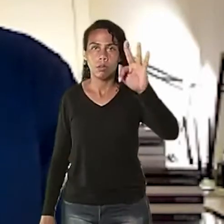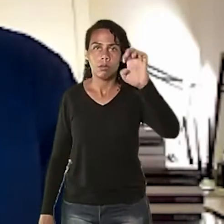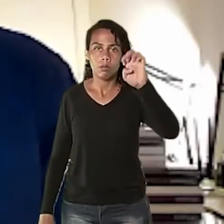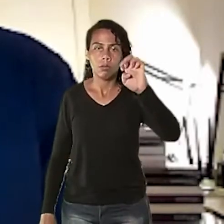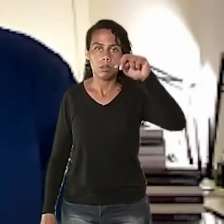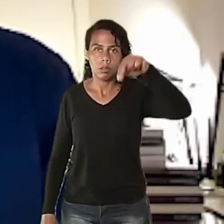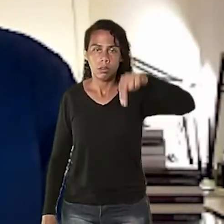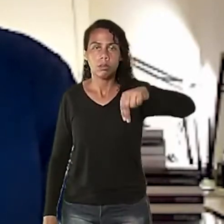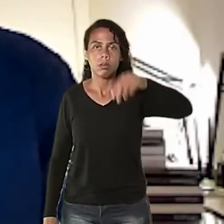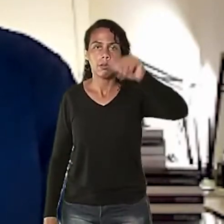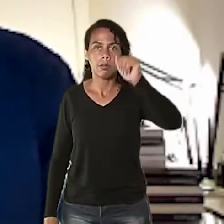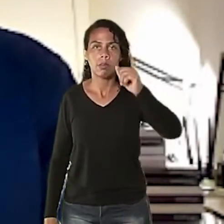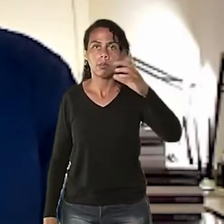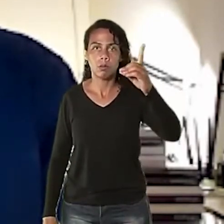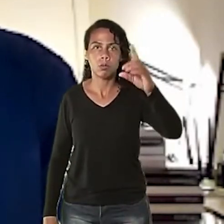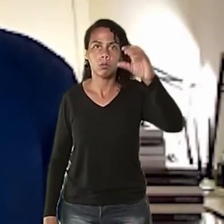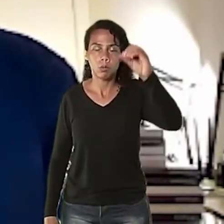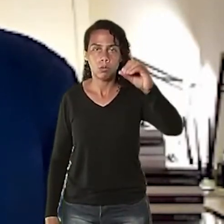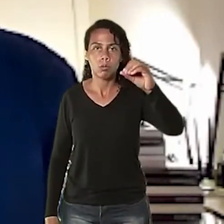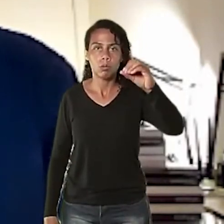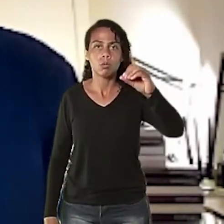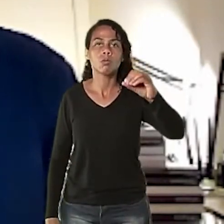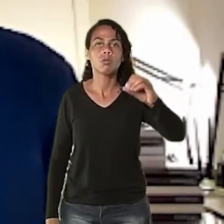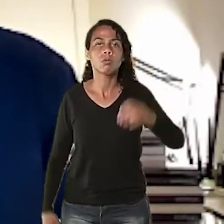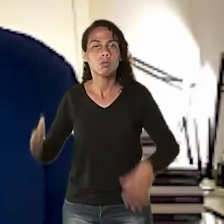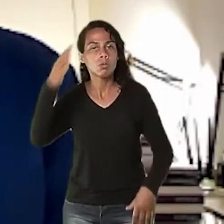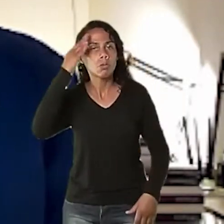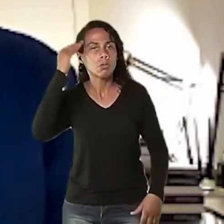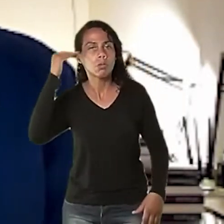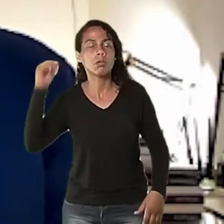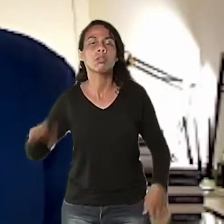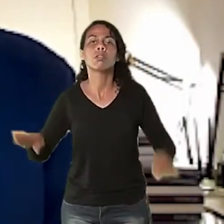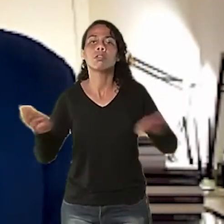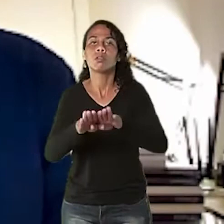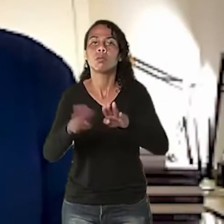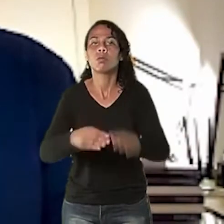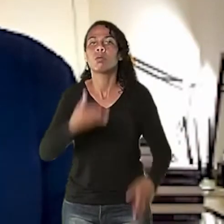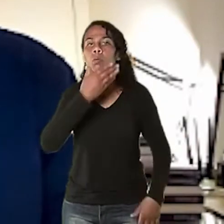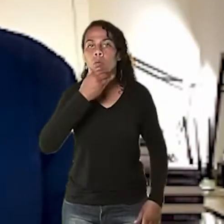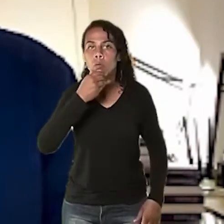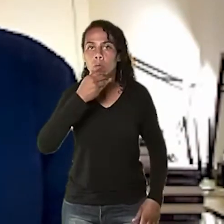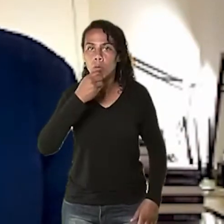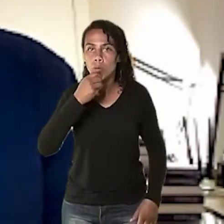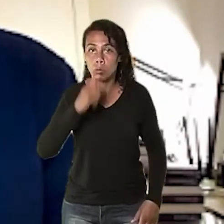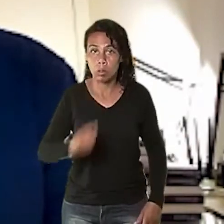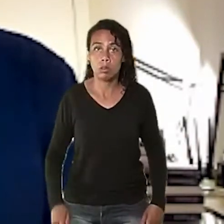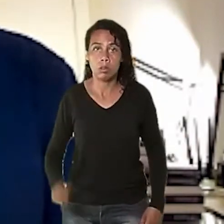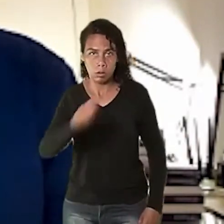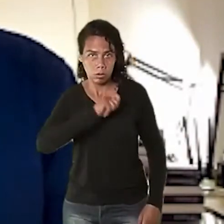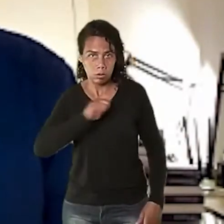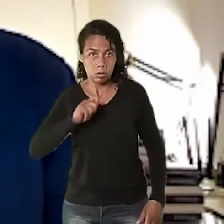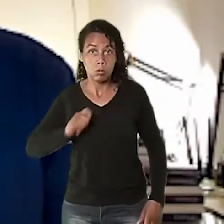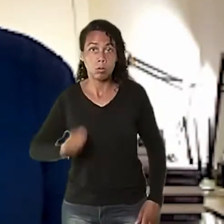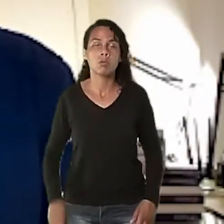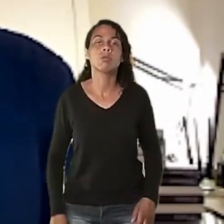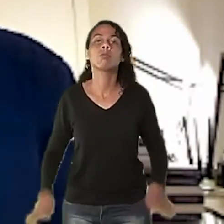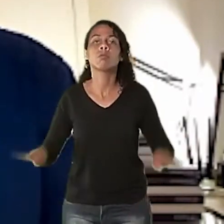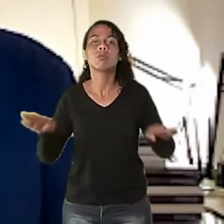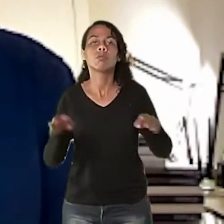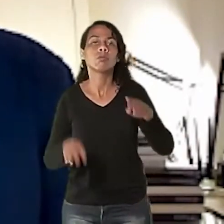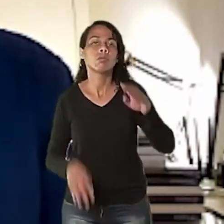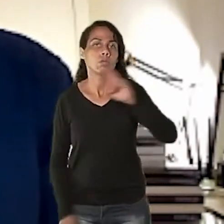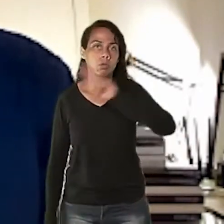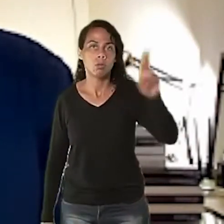Como o Rubem Braga no centro do Rio, que é atravessado por uma lembrança, vendo vitrines, enfim,